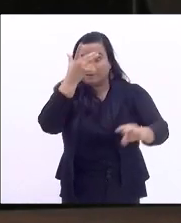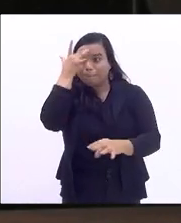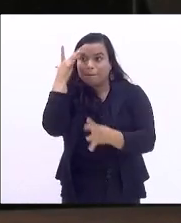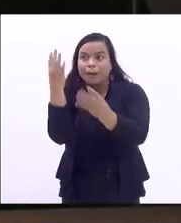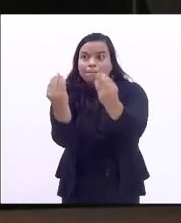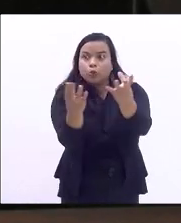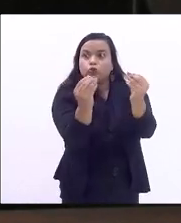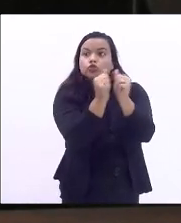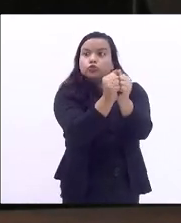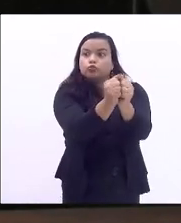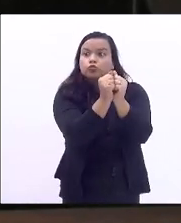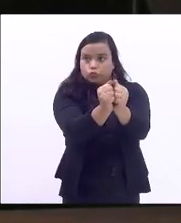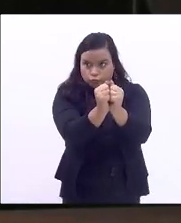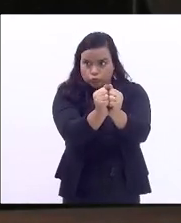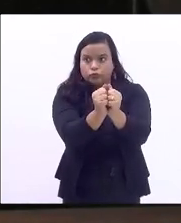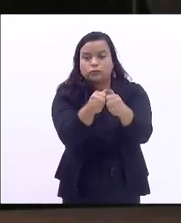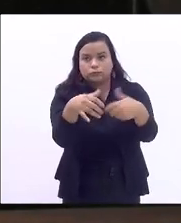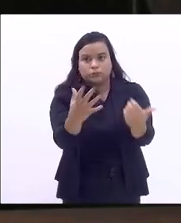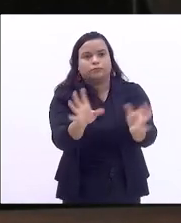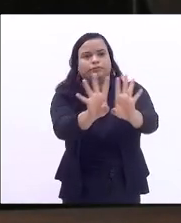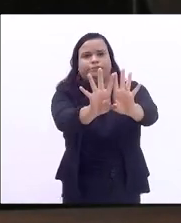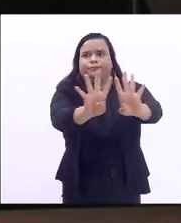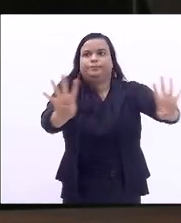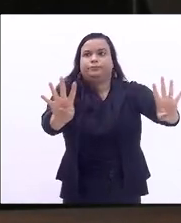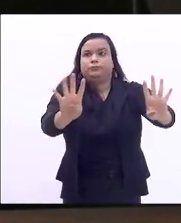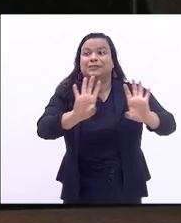na sala de reconhecimento